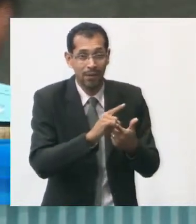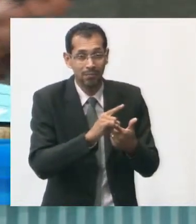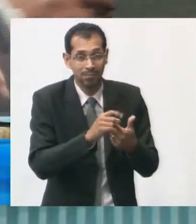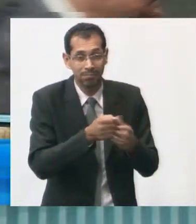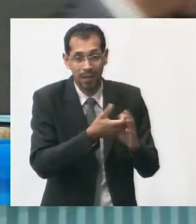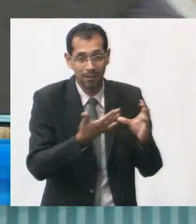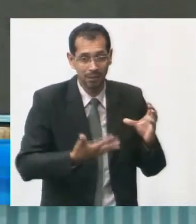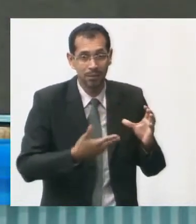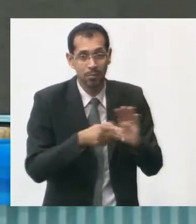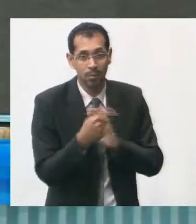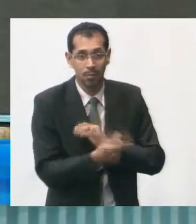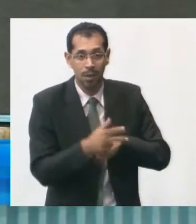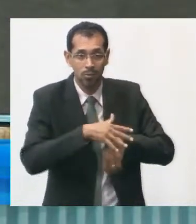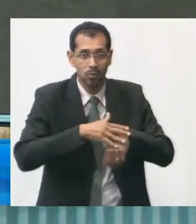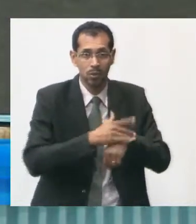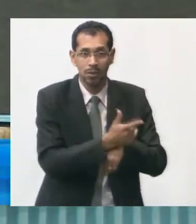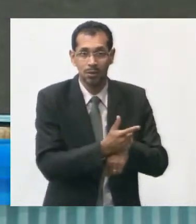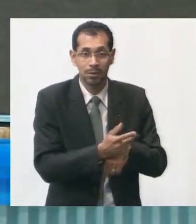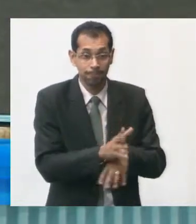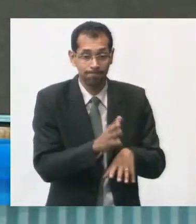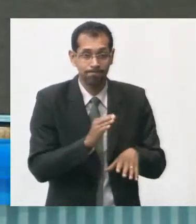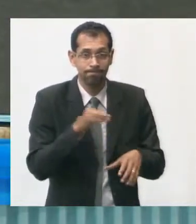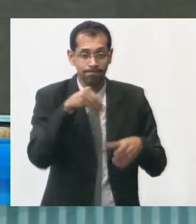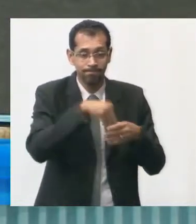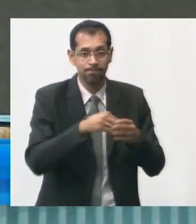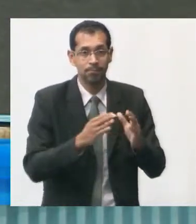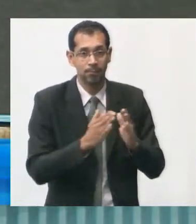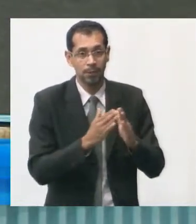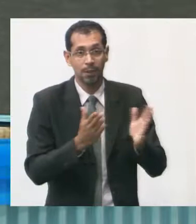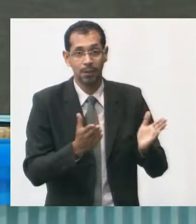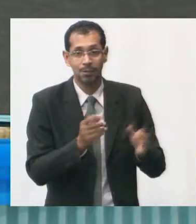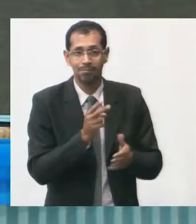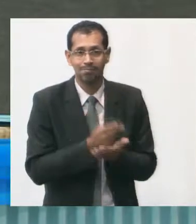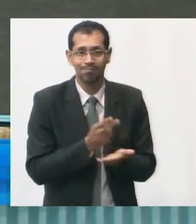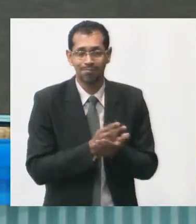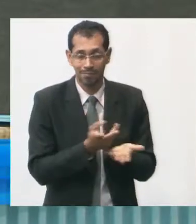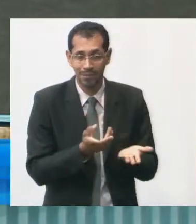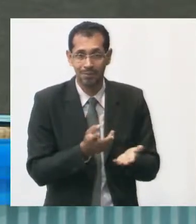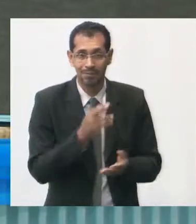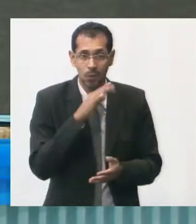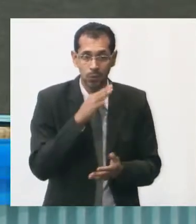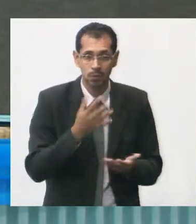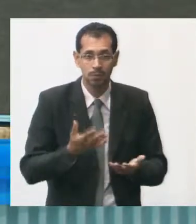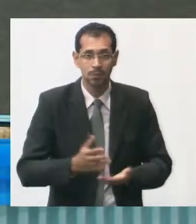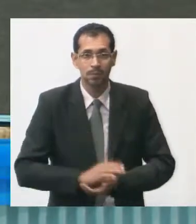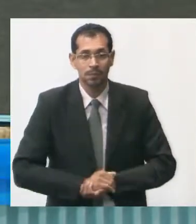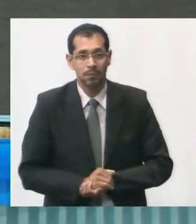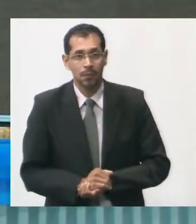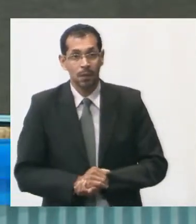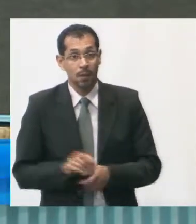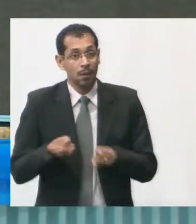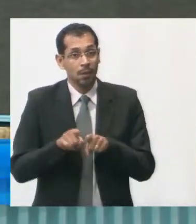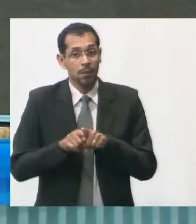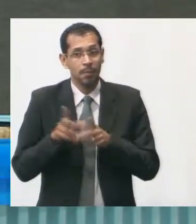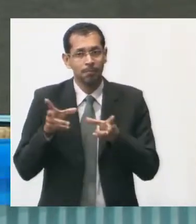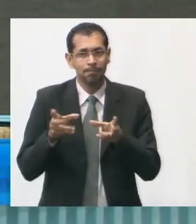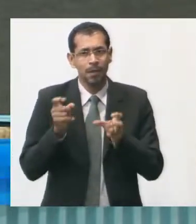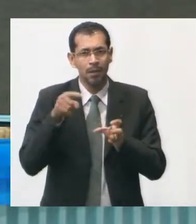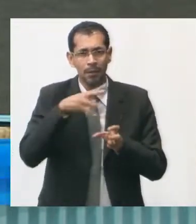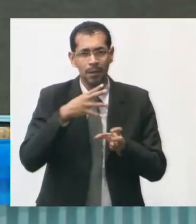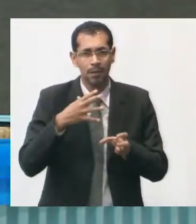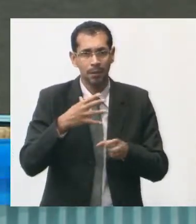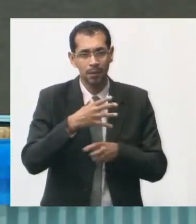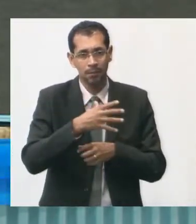fala muito importante. Ainda faço mais uma, chamo a atenção da Prefeitura de Vitória. Quando nós falamos da Praia da Direita, na Ilha